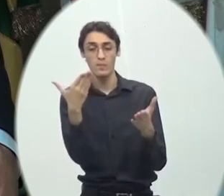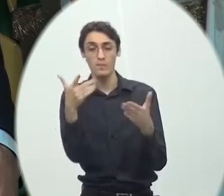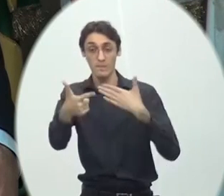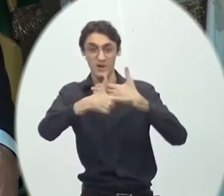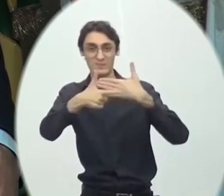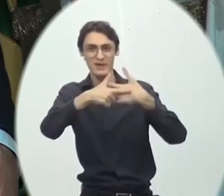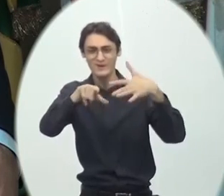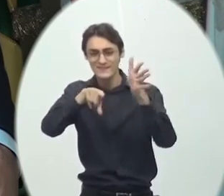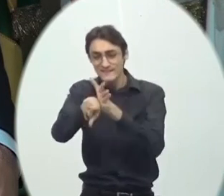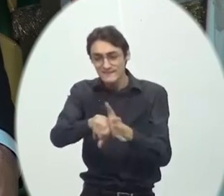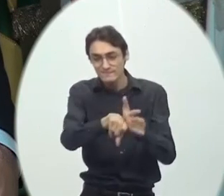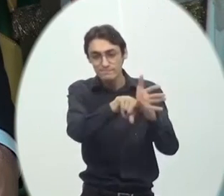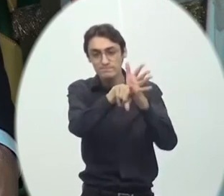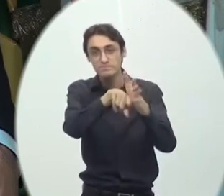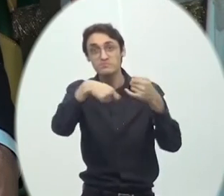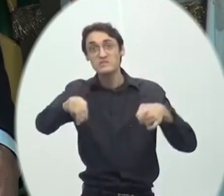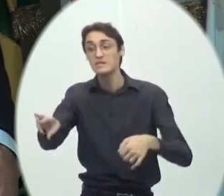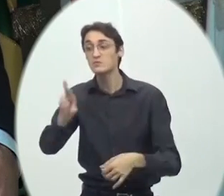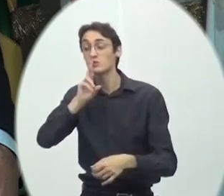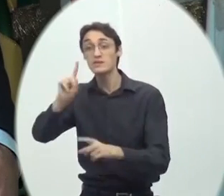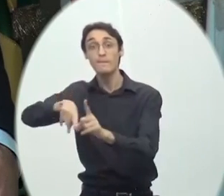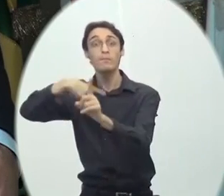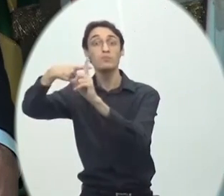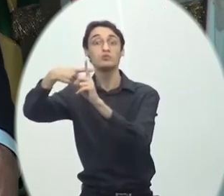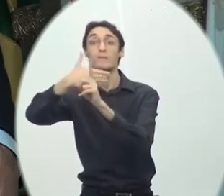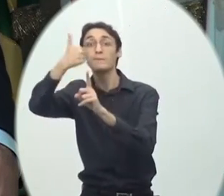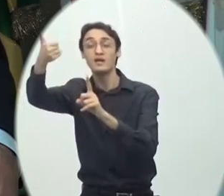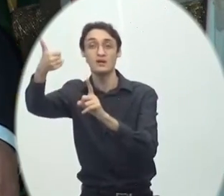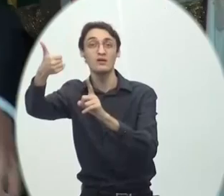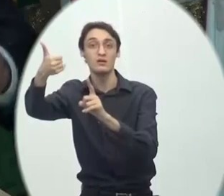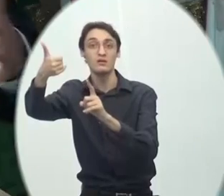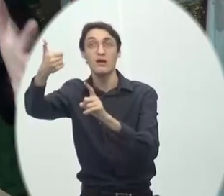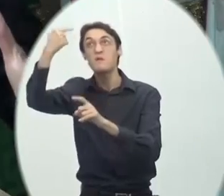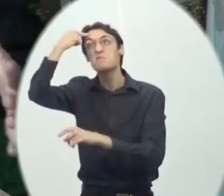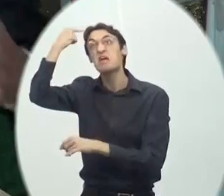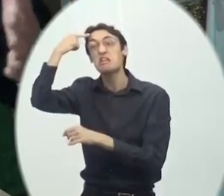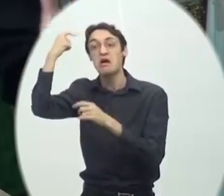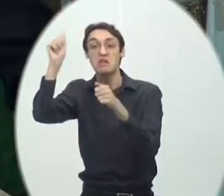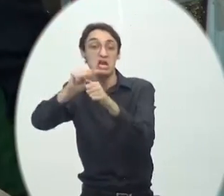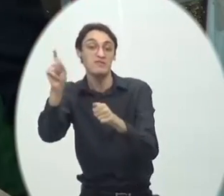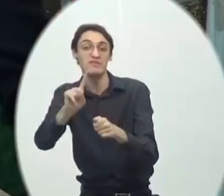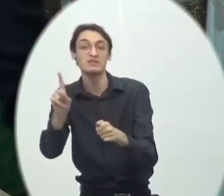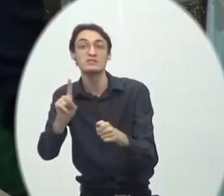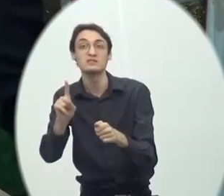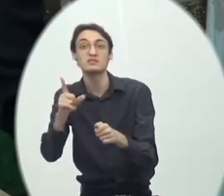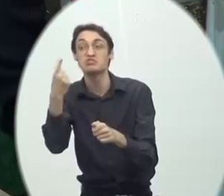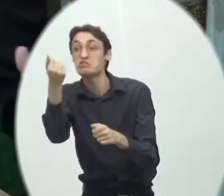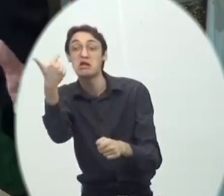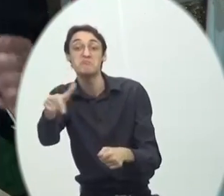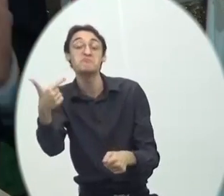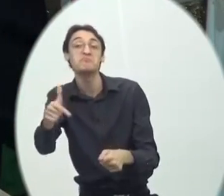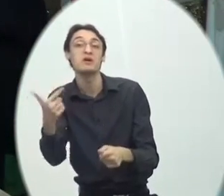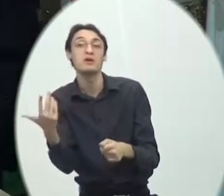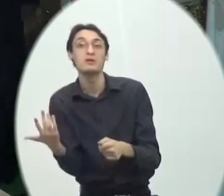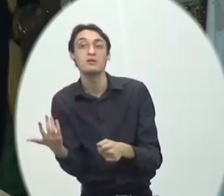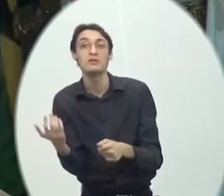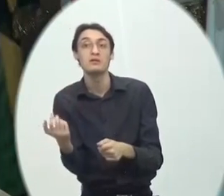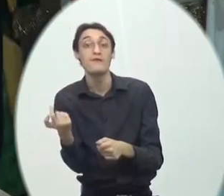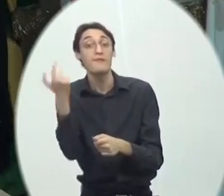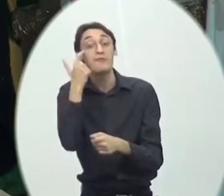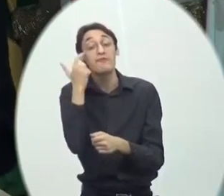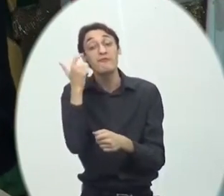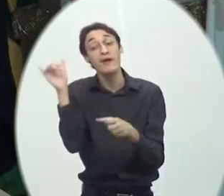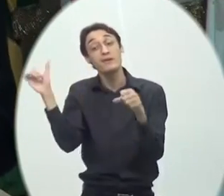e precisamos de uma resposta positiva. Não vamos fazer, não se tem recursos. Ah, vamos ver se